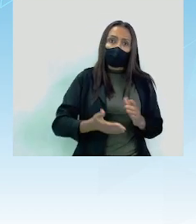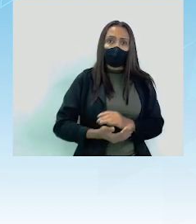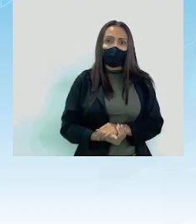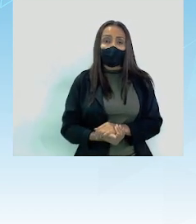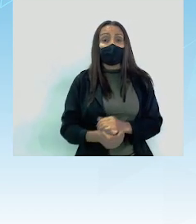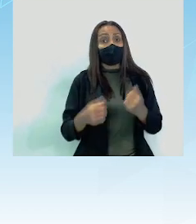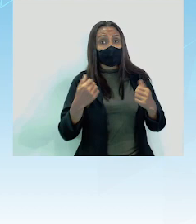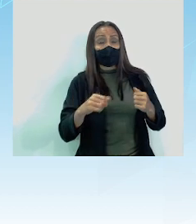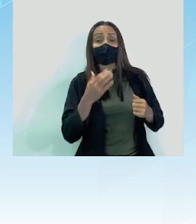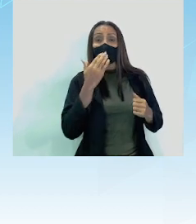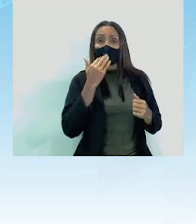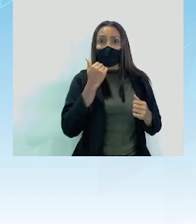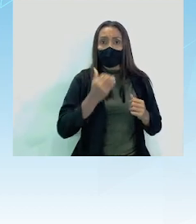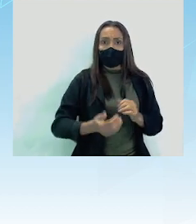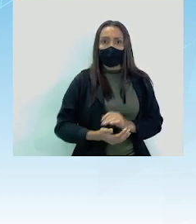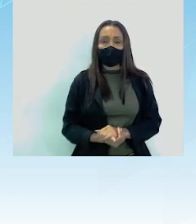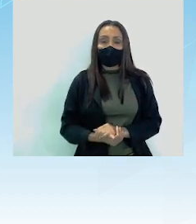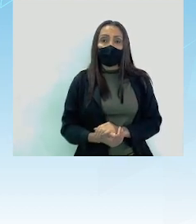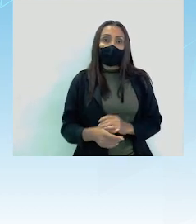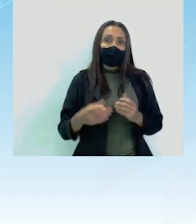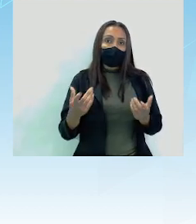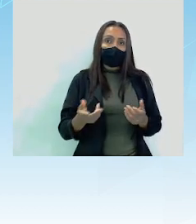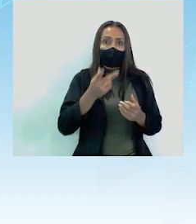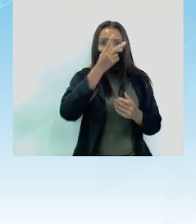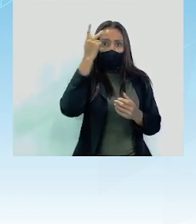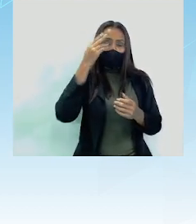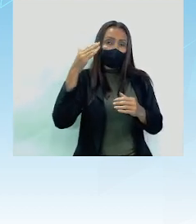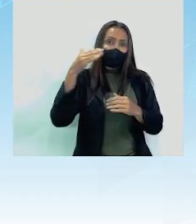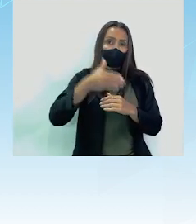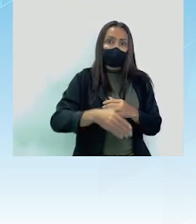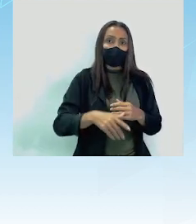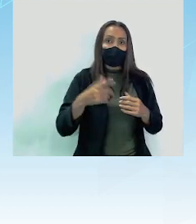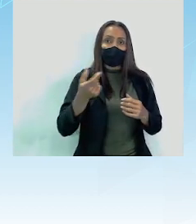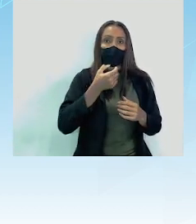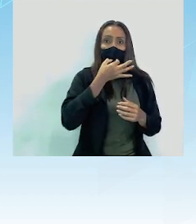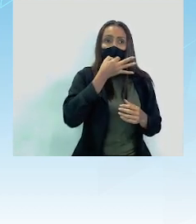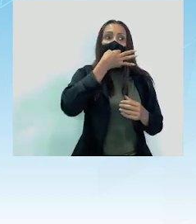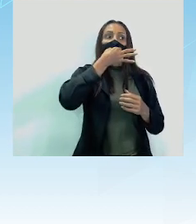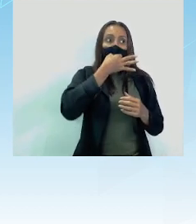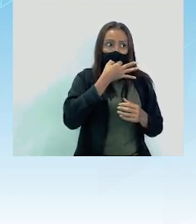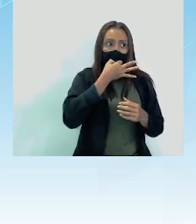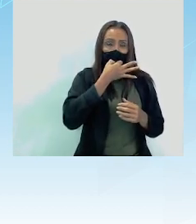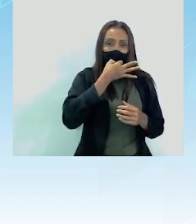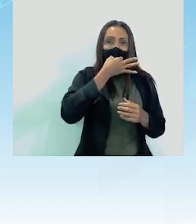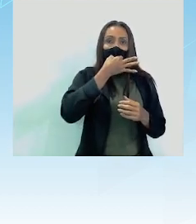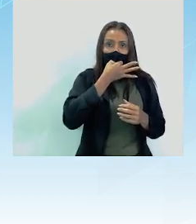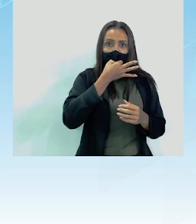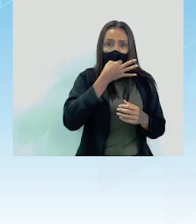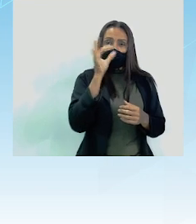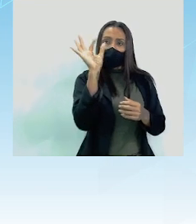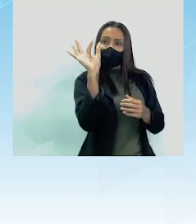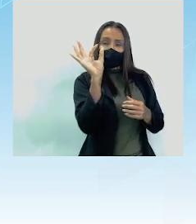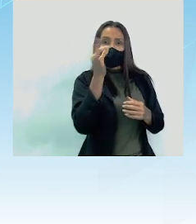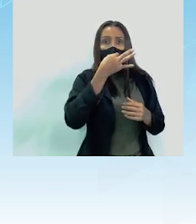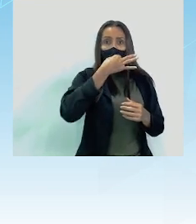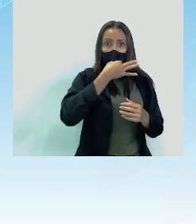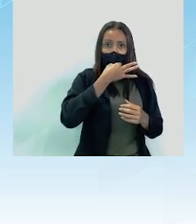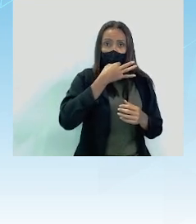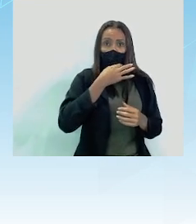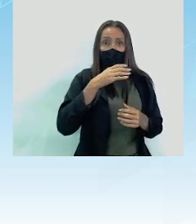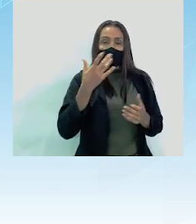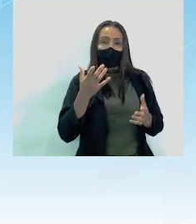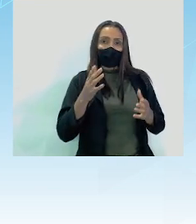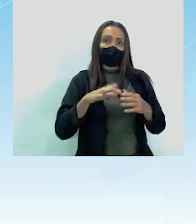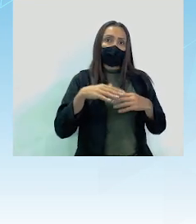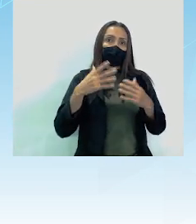que é interessante, geralmente as pessoas que participam elas levam um apito, porque caso a pessoa se perca ou caia